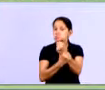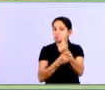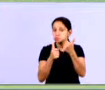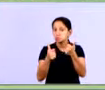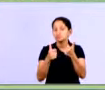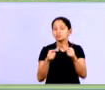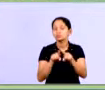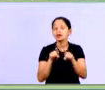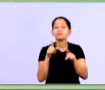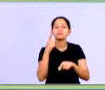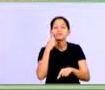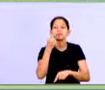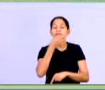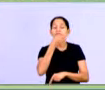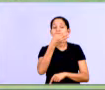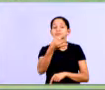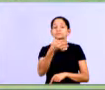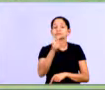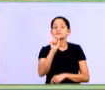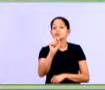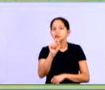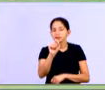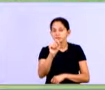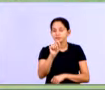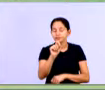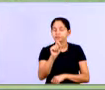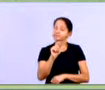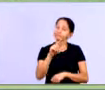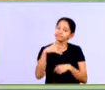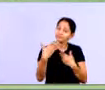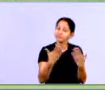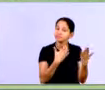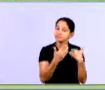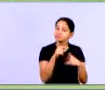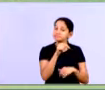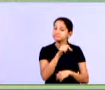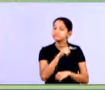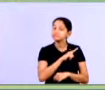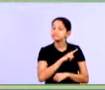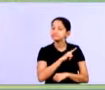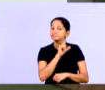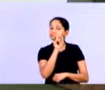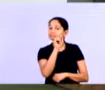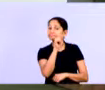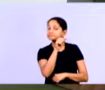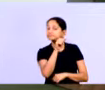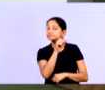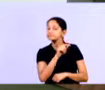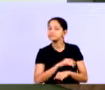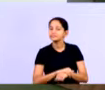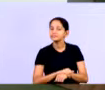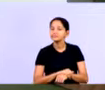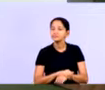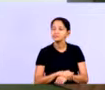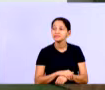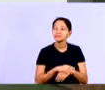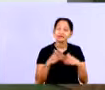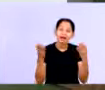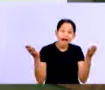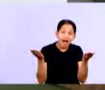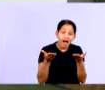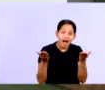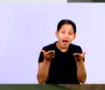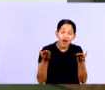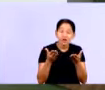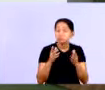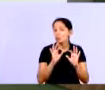nós podemos comentar sobre essa situação? Como está o chat, professora? Vamos tentar explorar os alunos. Olha, por enquanto,